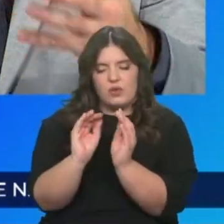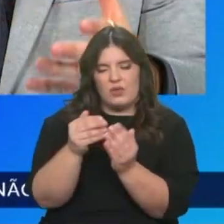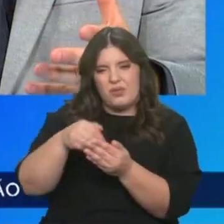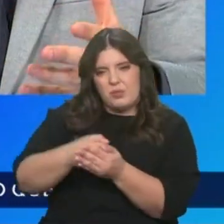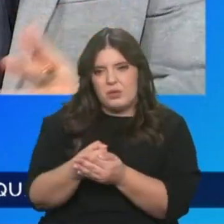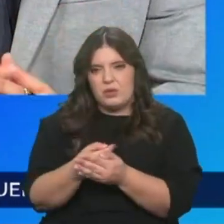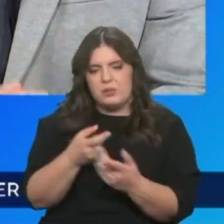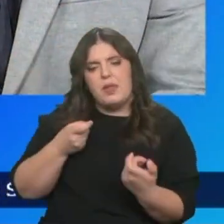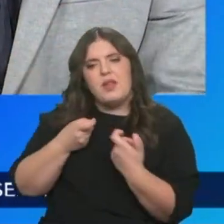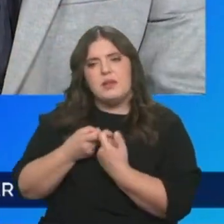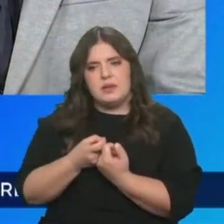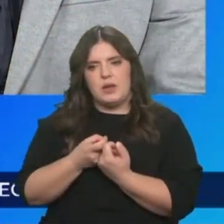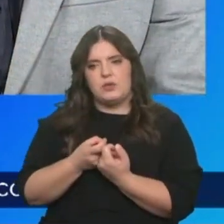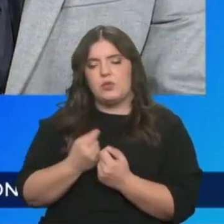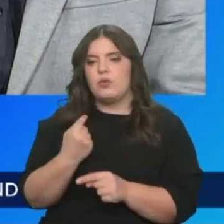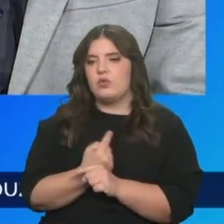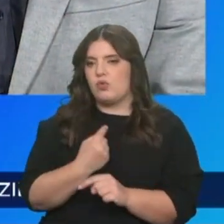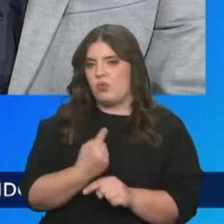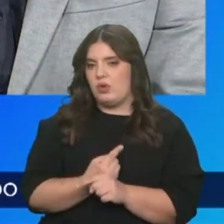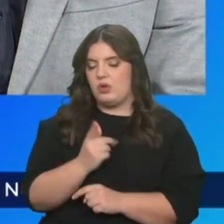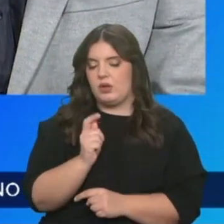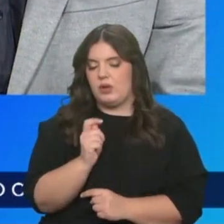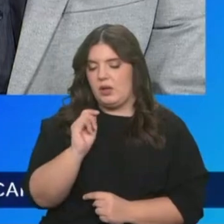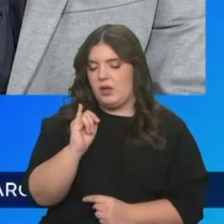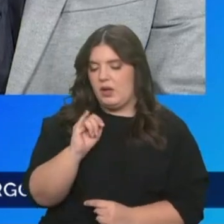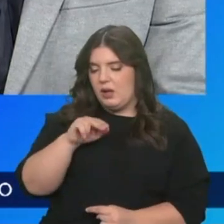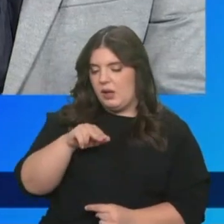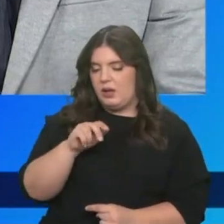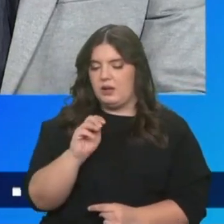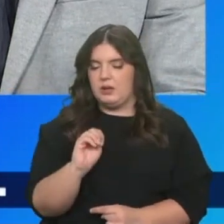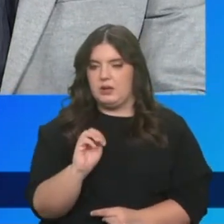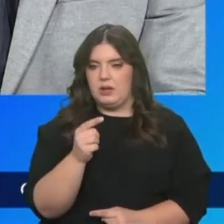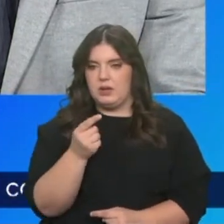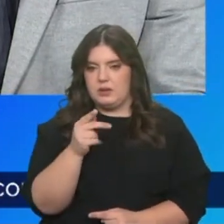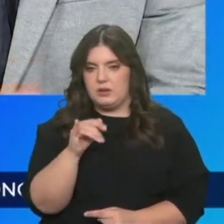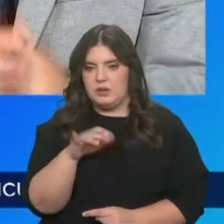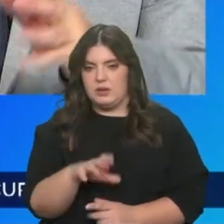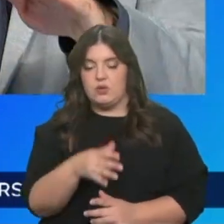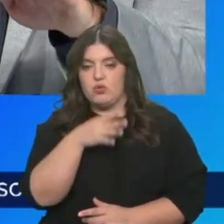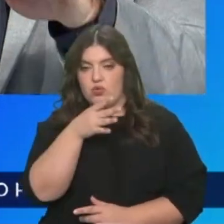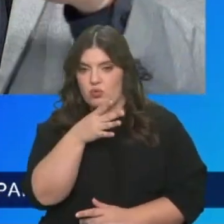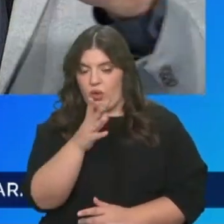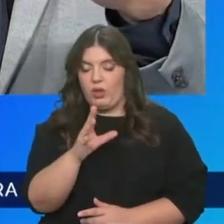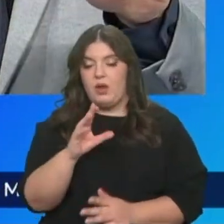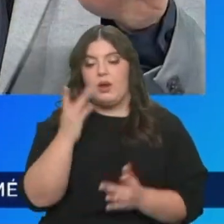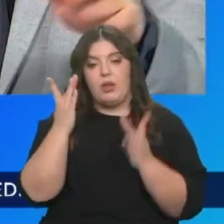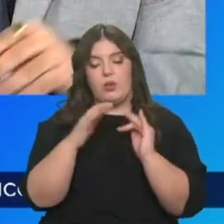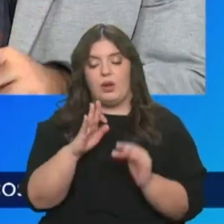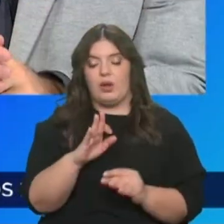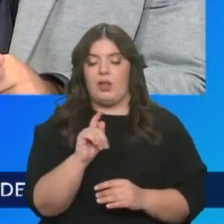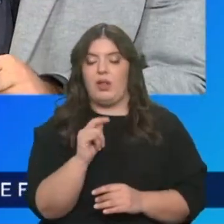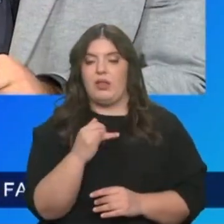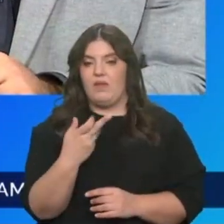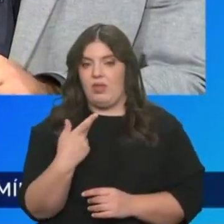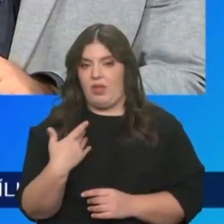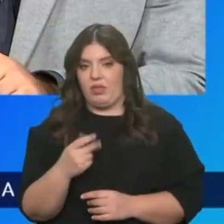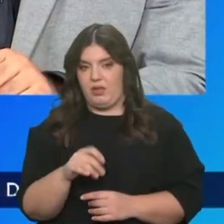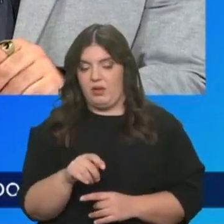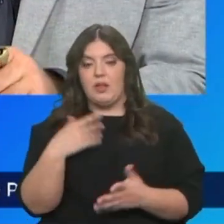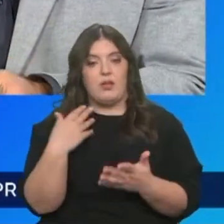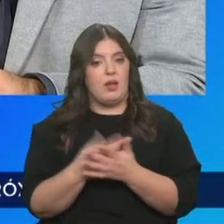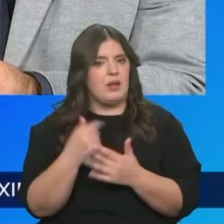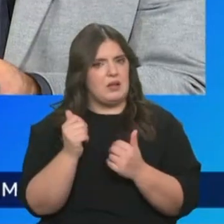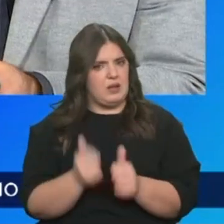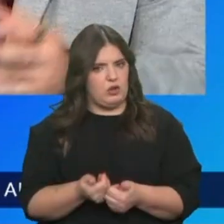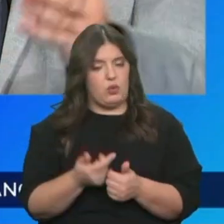batem certo com aquilo que Einstein nos conta na teoria da relatividade. Até aí, Einstein está certo. Agora, a